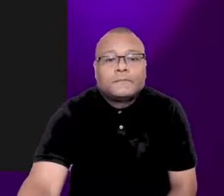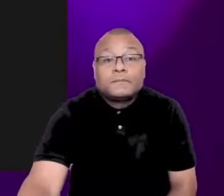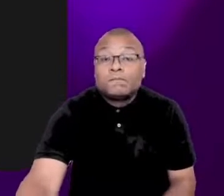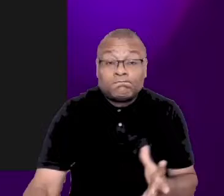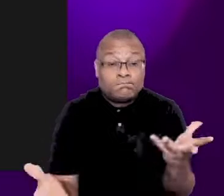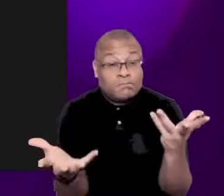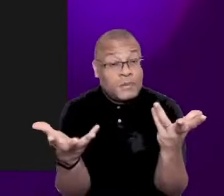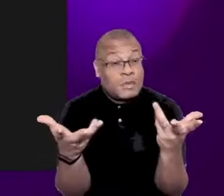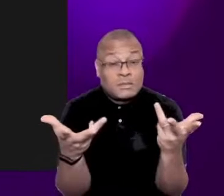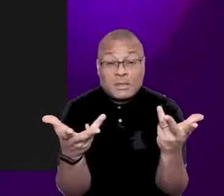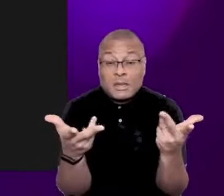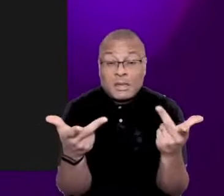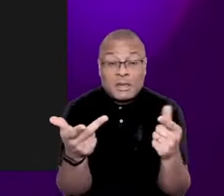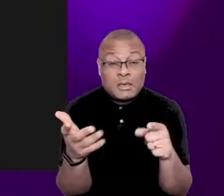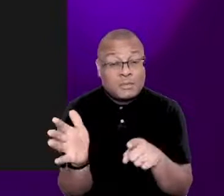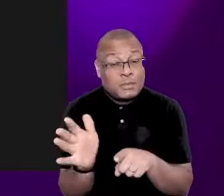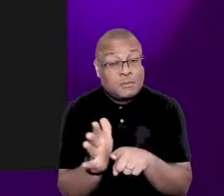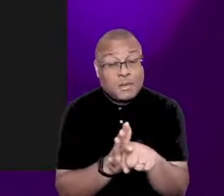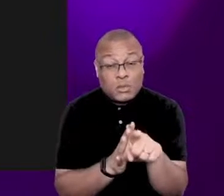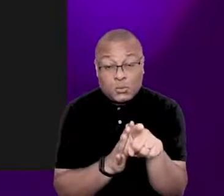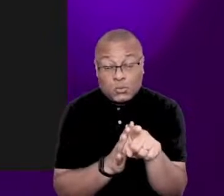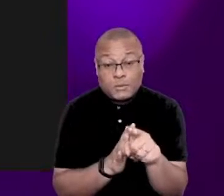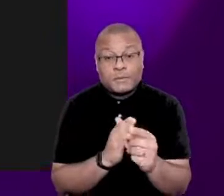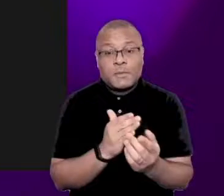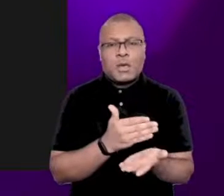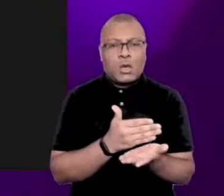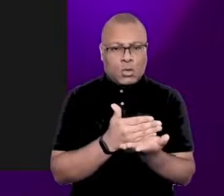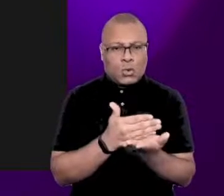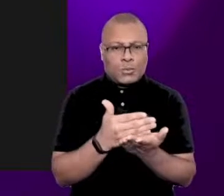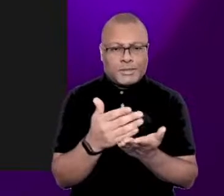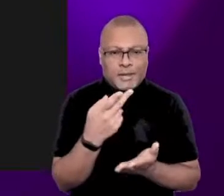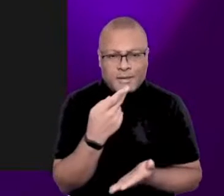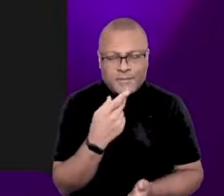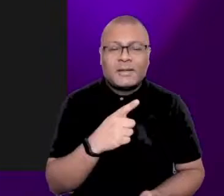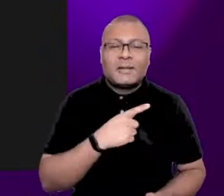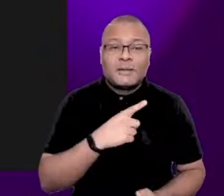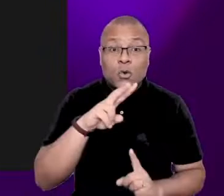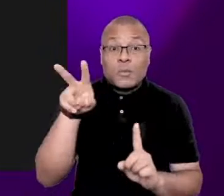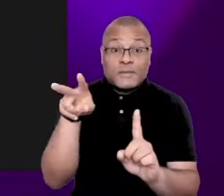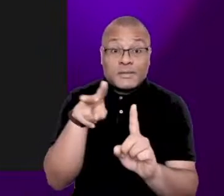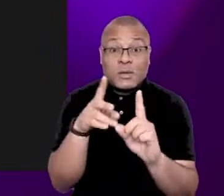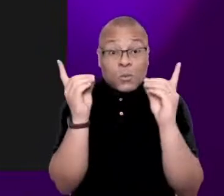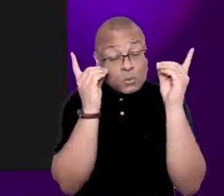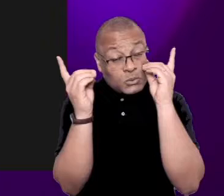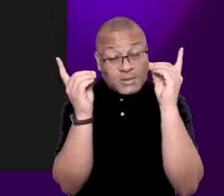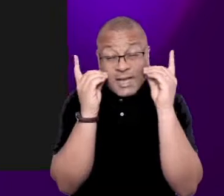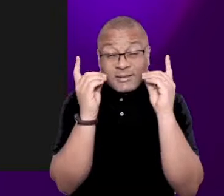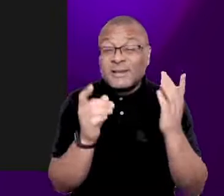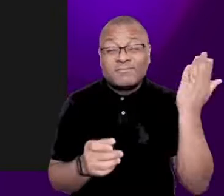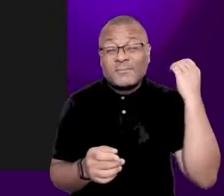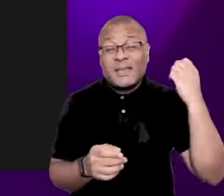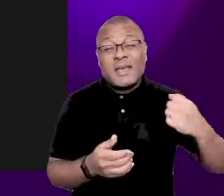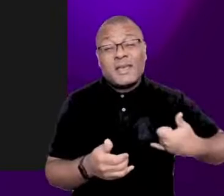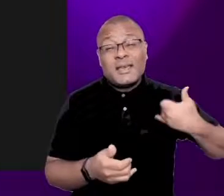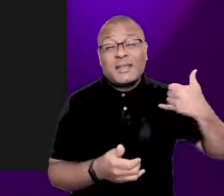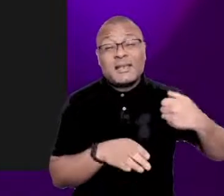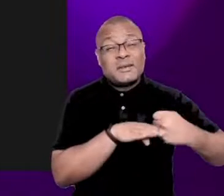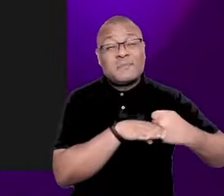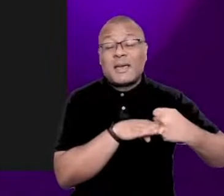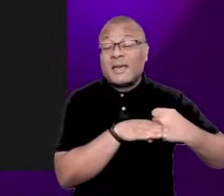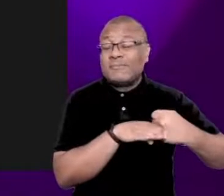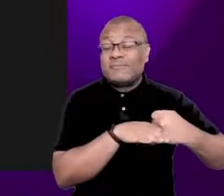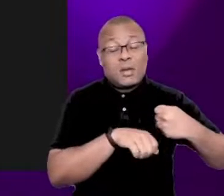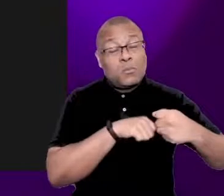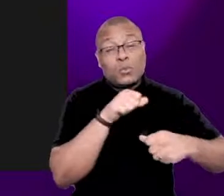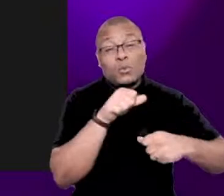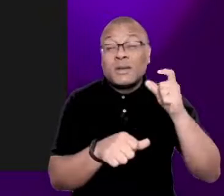Excelente pergunta, Fernando. Eu começaria dizendo que a gente tem que ter um novo olhar para os dados. A gente precisa sair da Idade Média, né? Não me